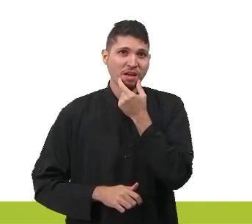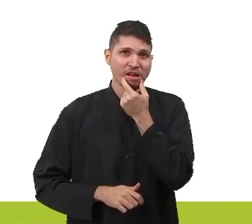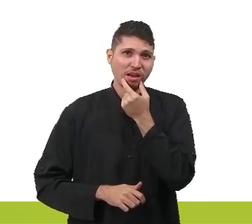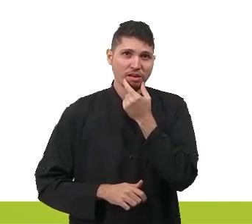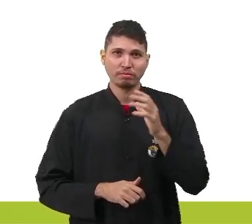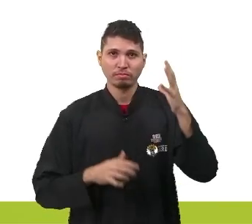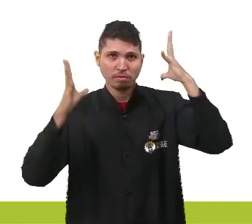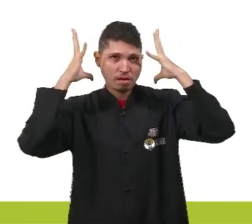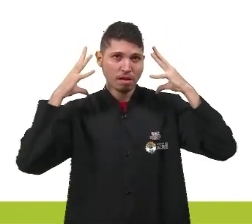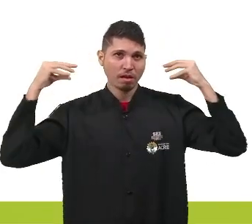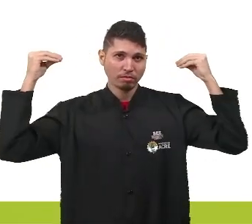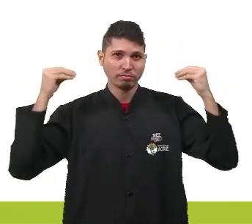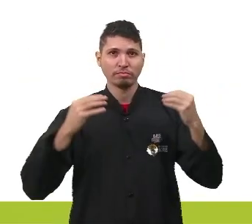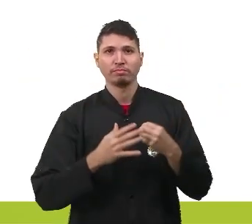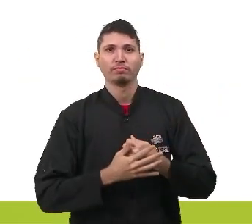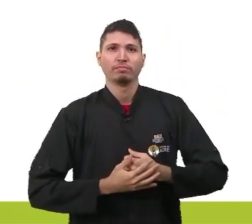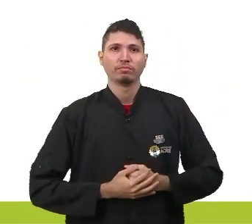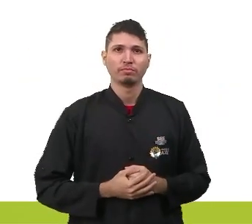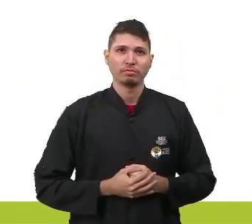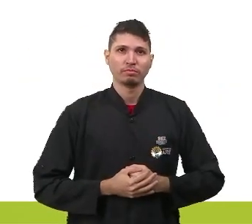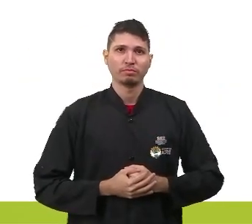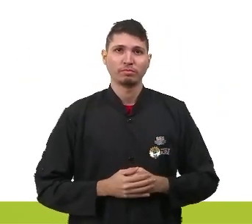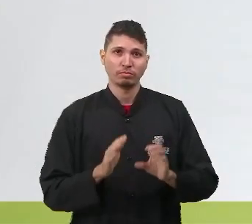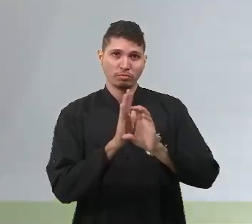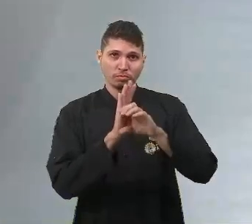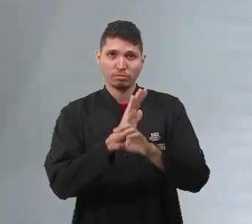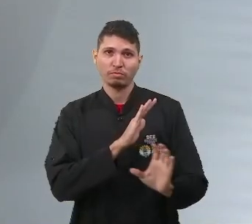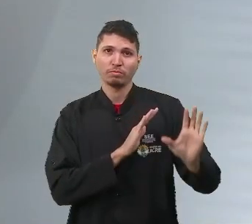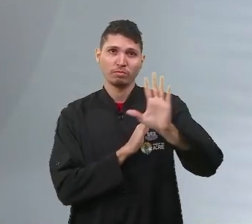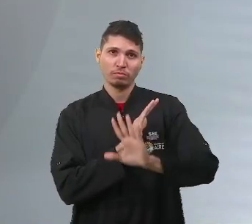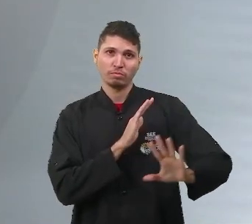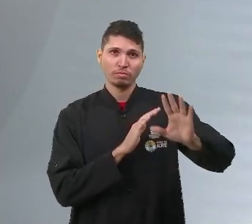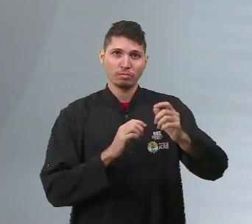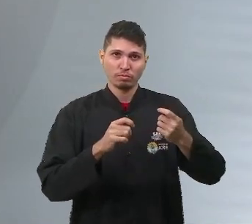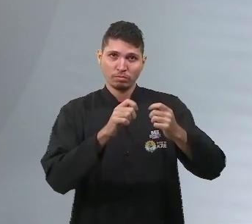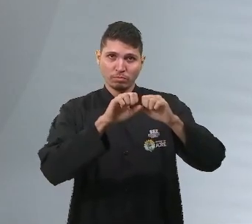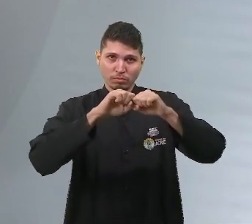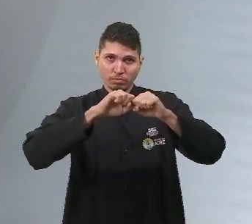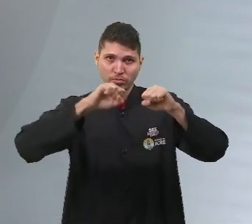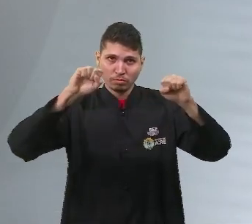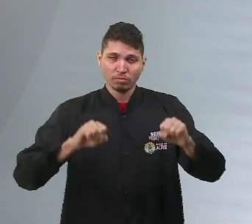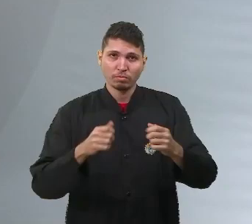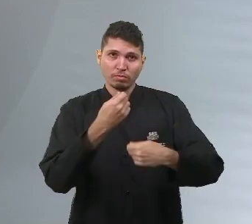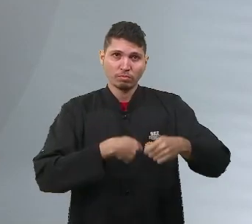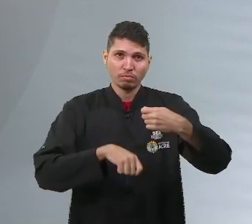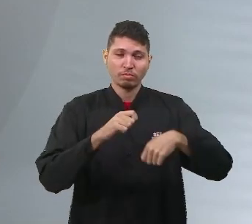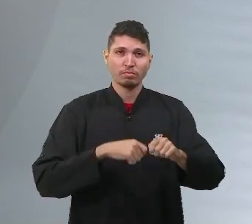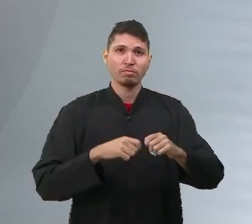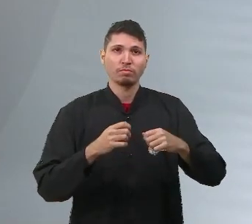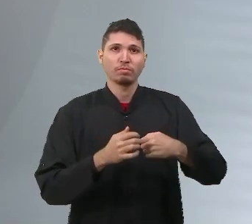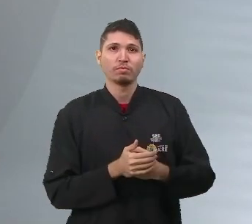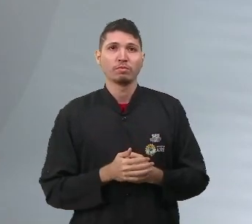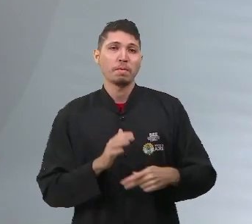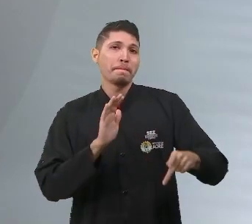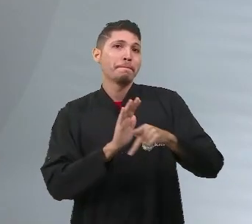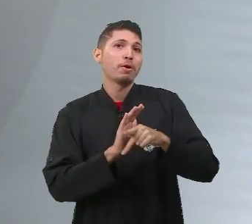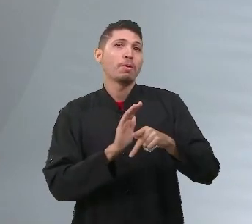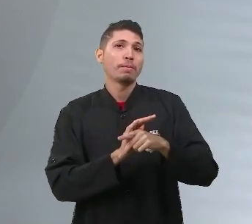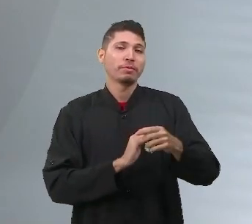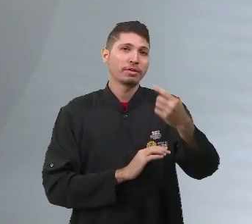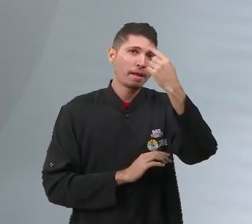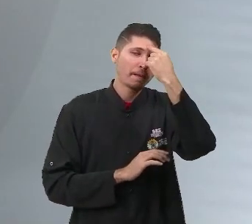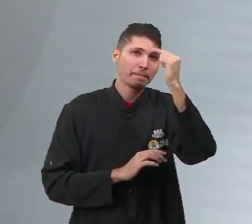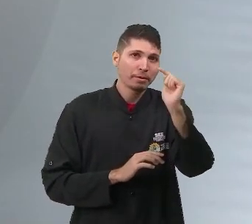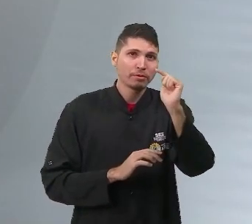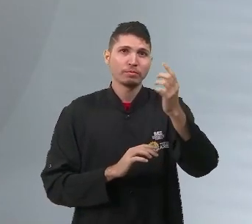e Holanda. Então, o conceito geral, o mercantilismo foi um conjunto de medidas adotadas pelos reis. Por quê? Se a